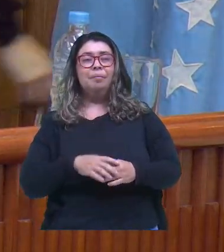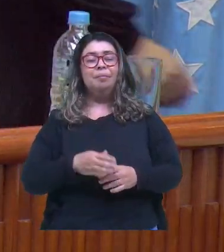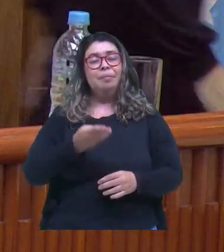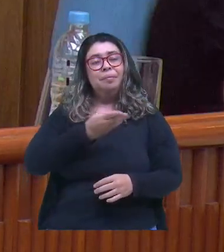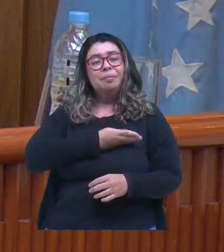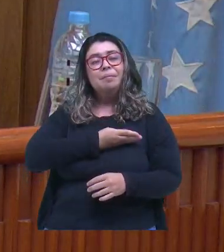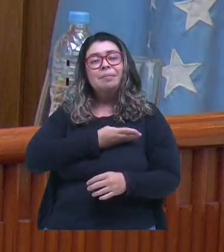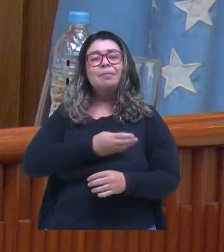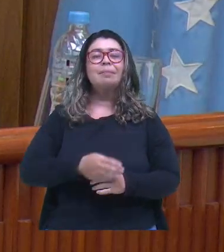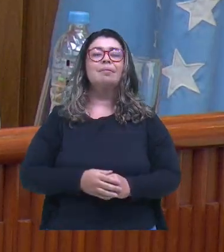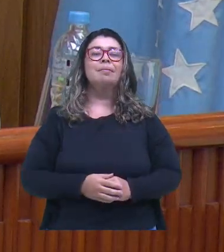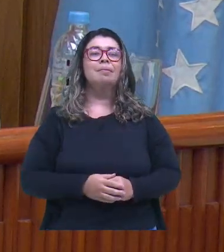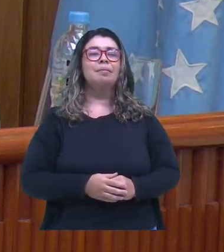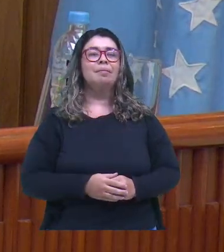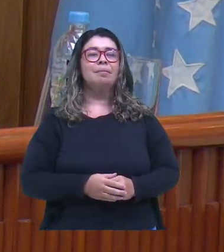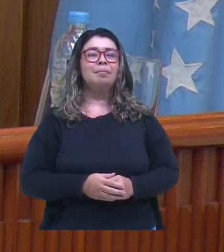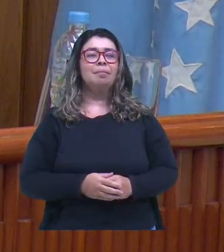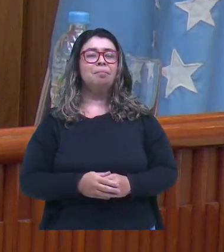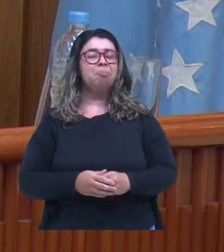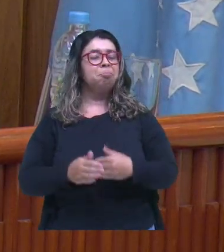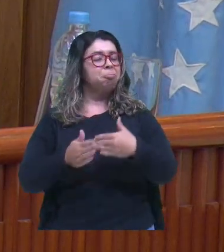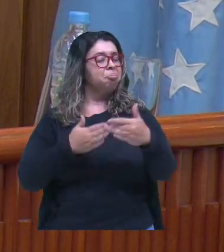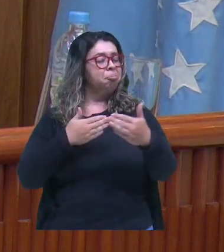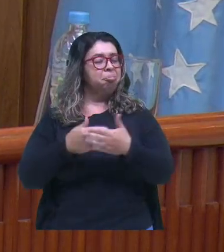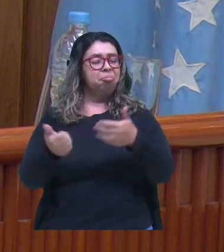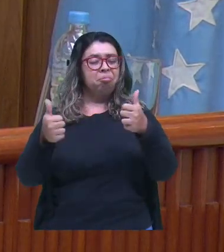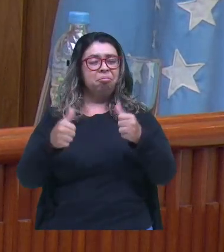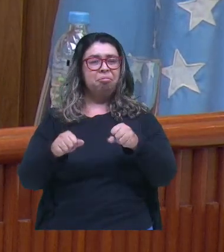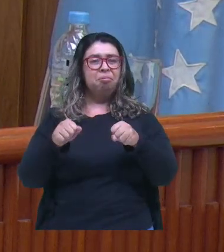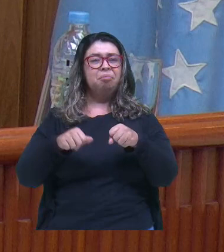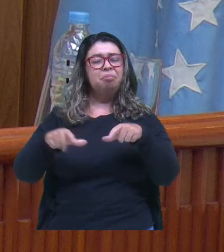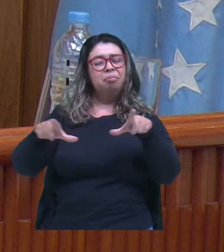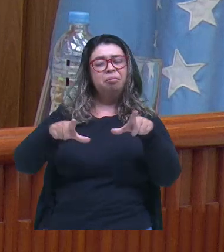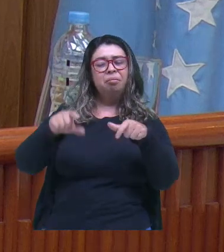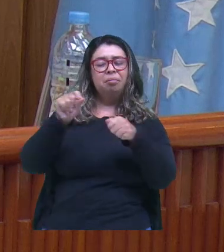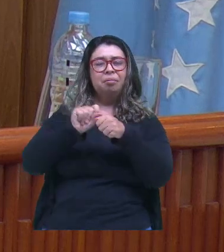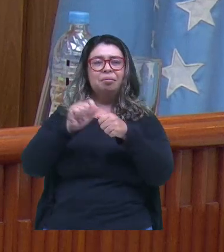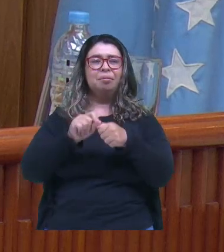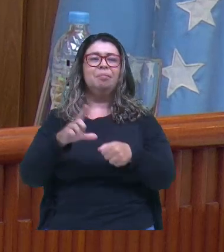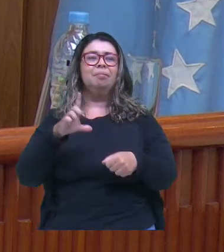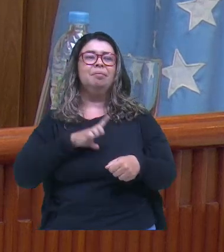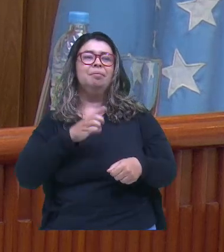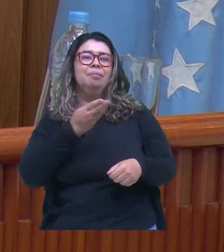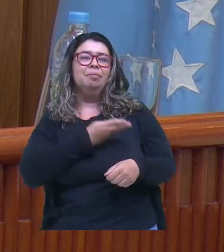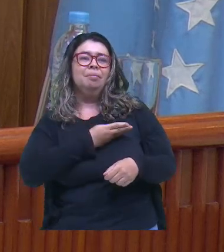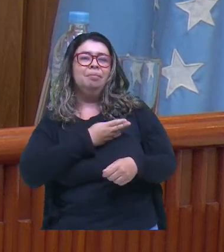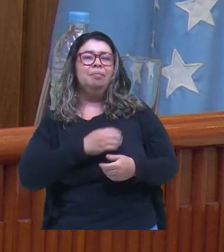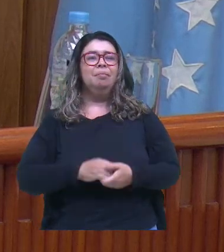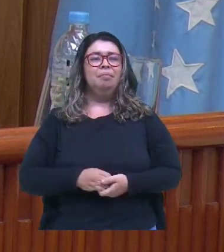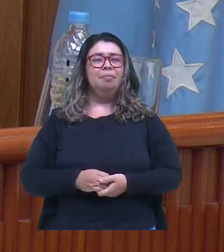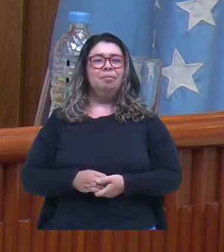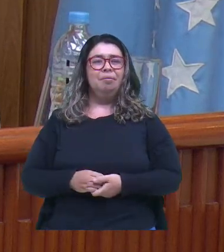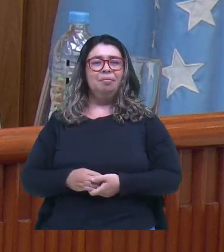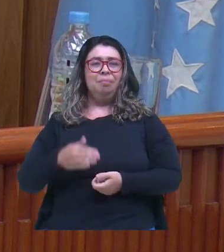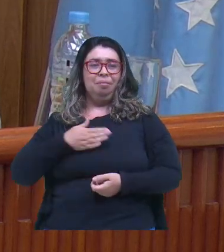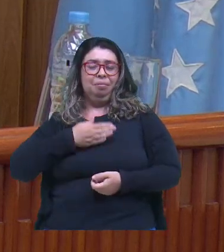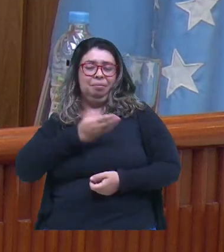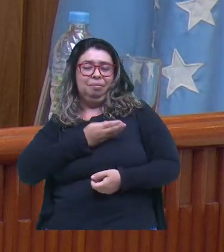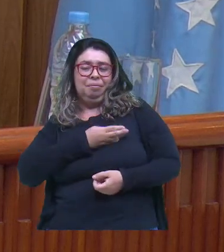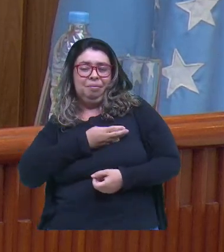amigos. Em qualquer que seja o segmento da sua profissão, nós temos amigos. Está lá os meus amigos